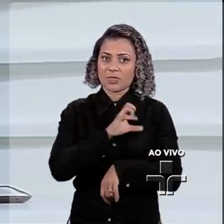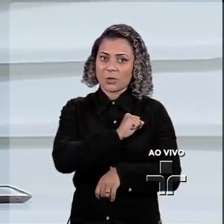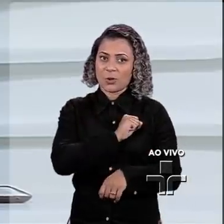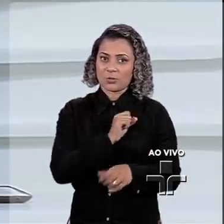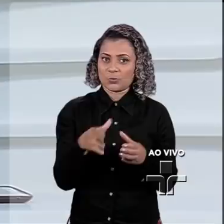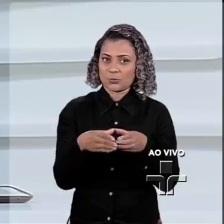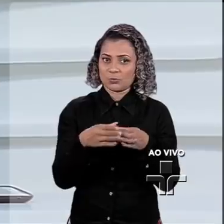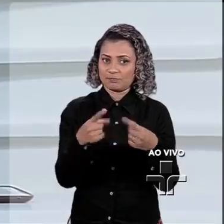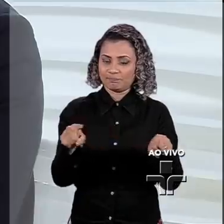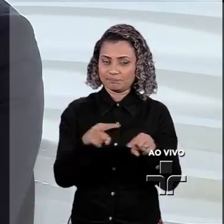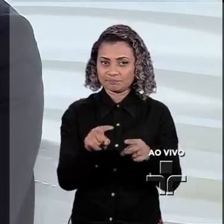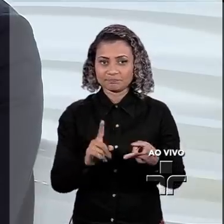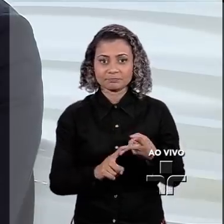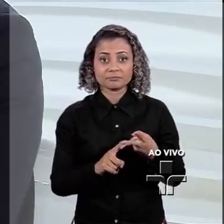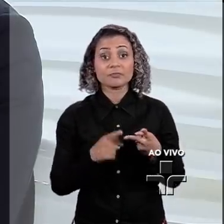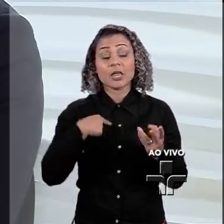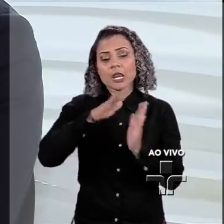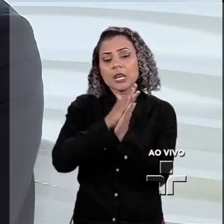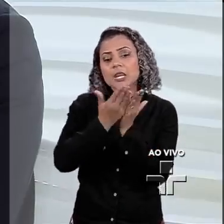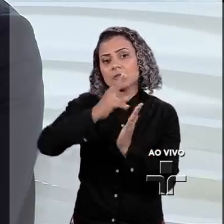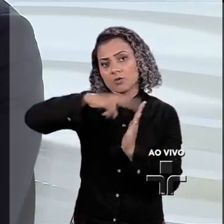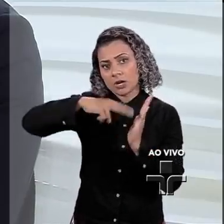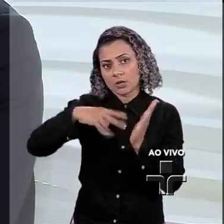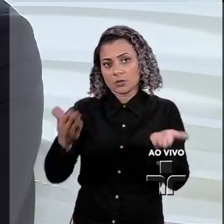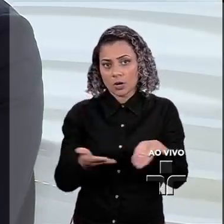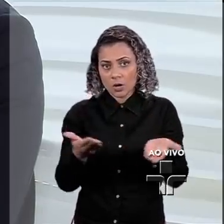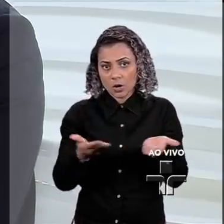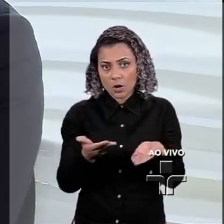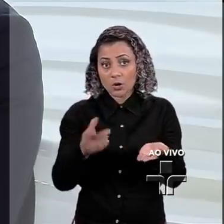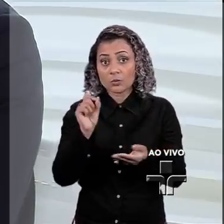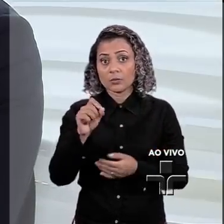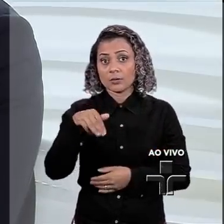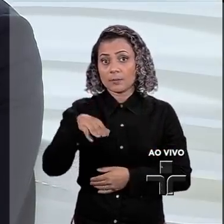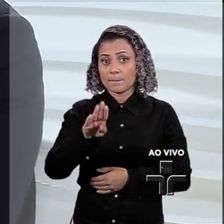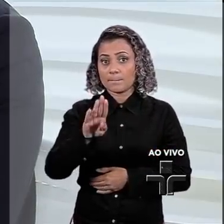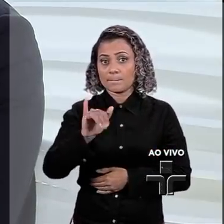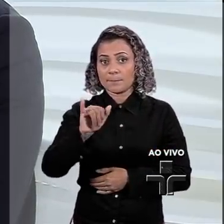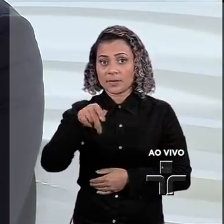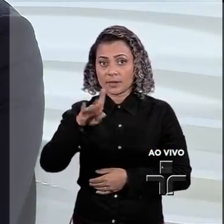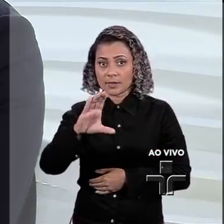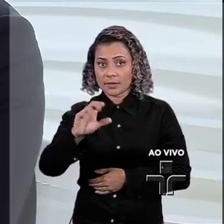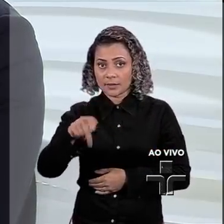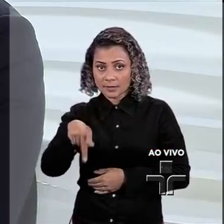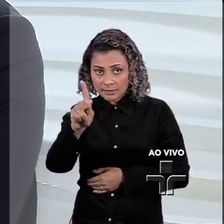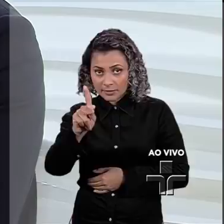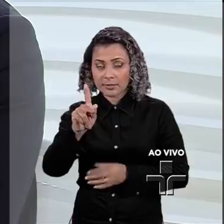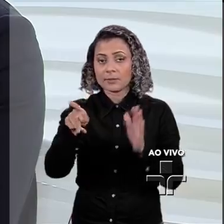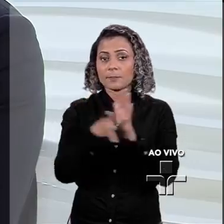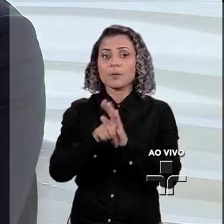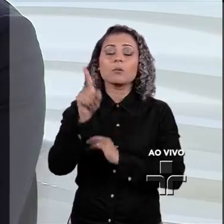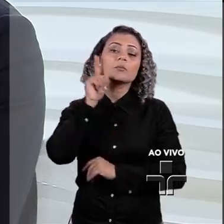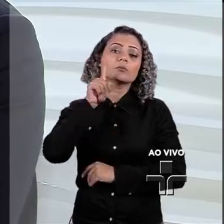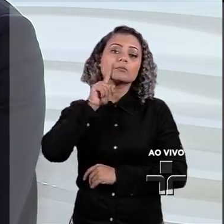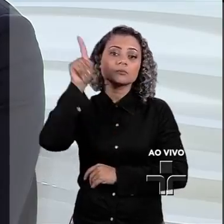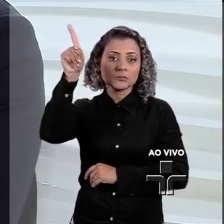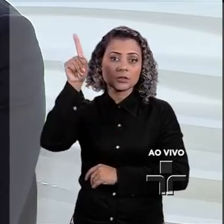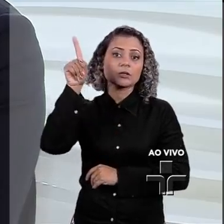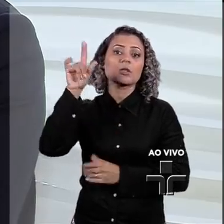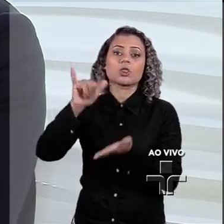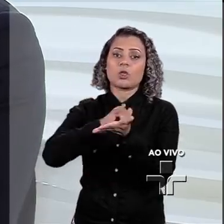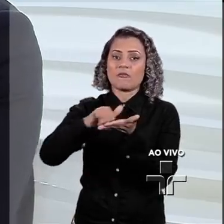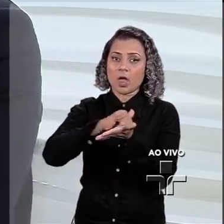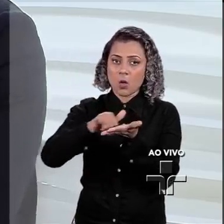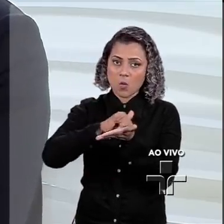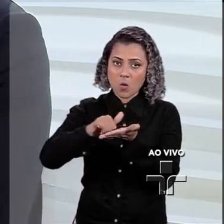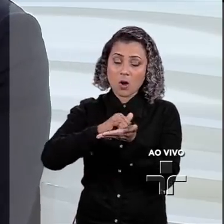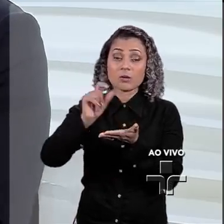de cabeceira? Eu estou lendo agora um livro do Michael Bloomberg, ex-prefeito de Nova York, chamado Climate of Hope, que